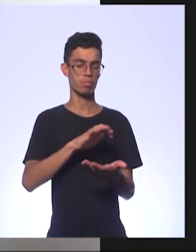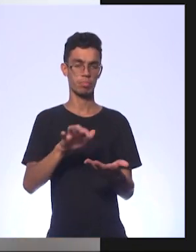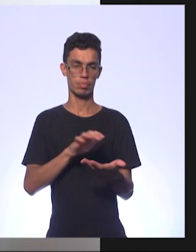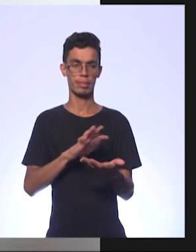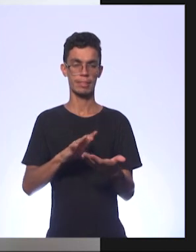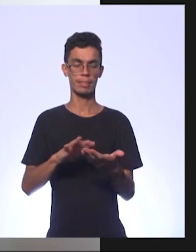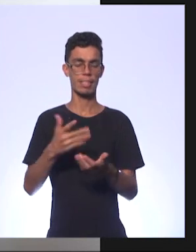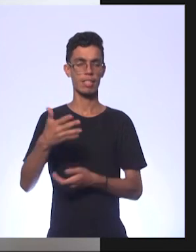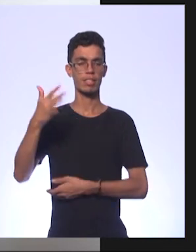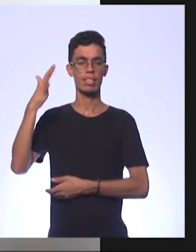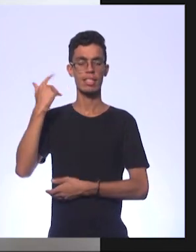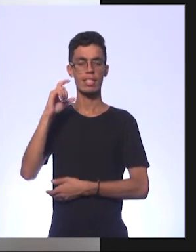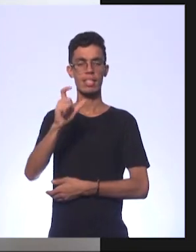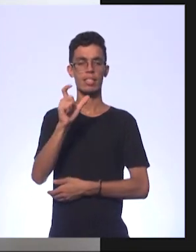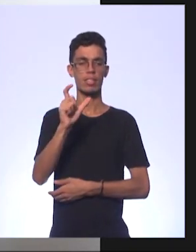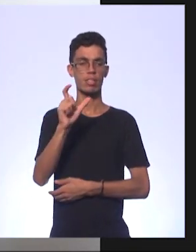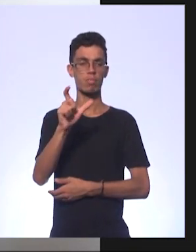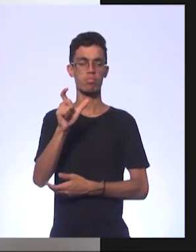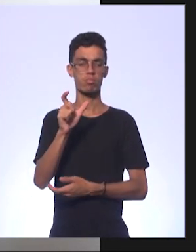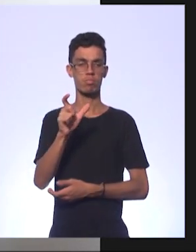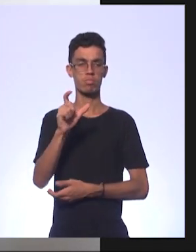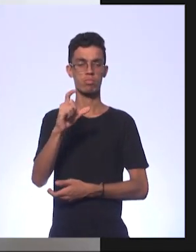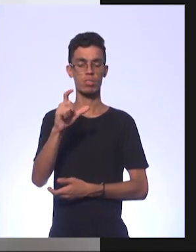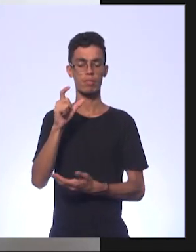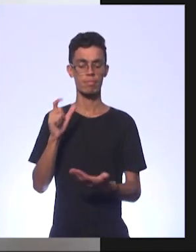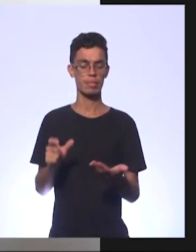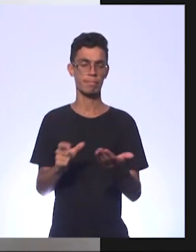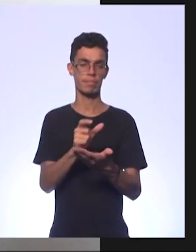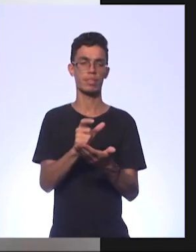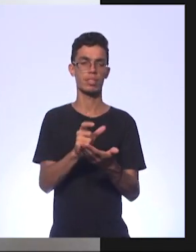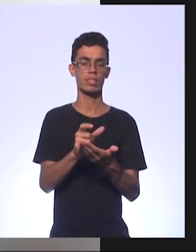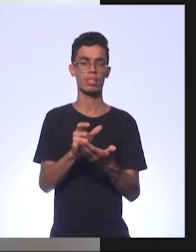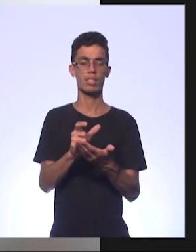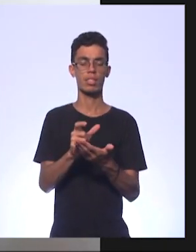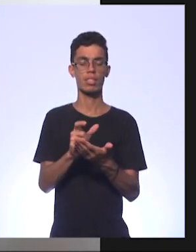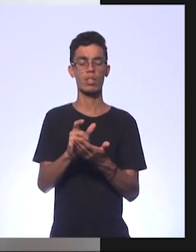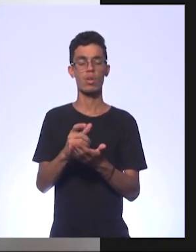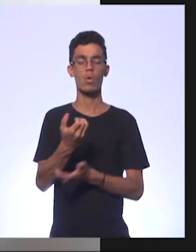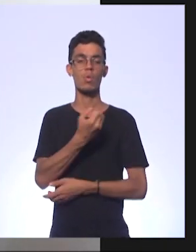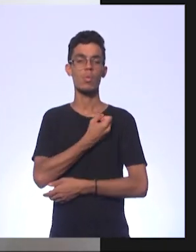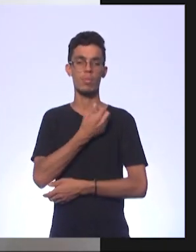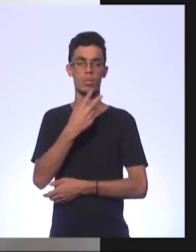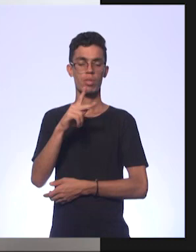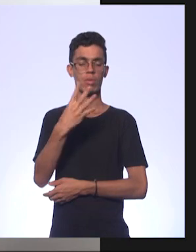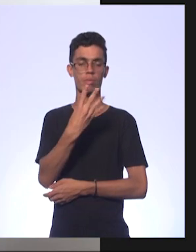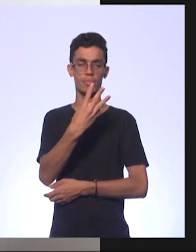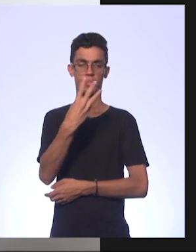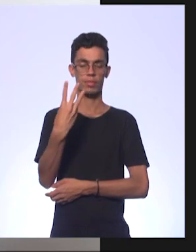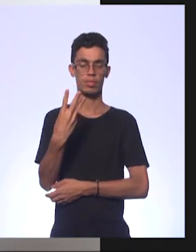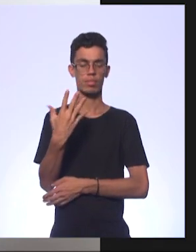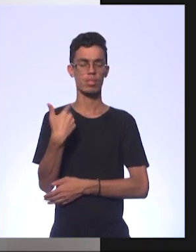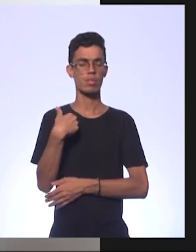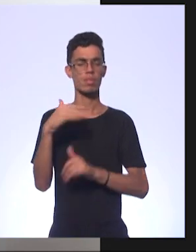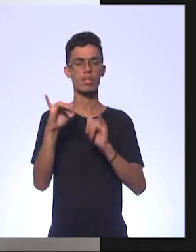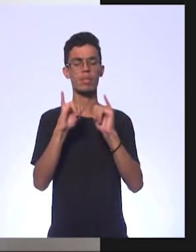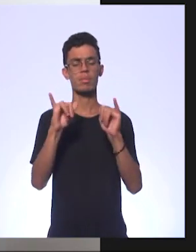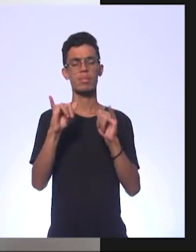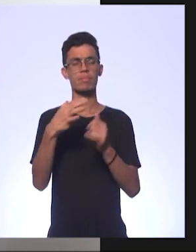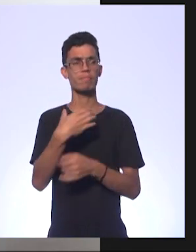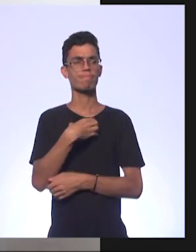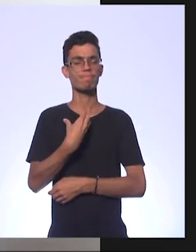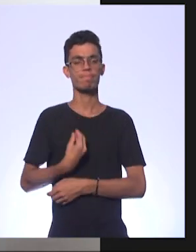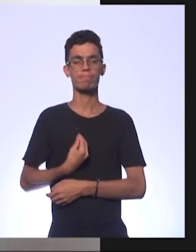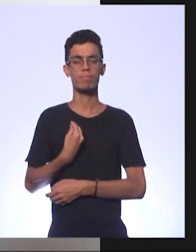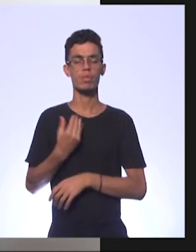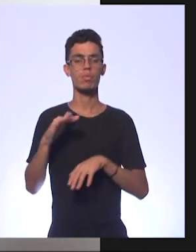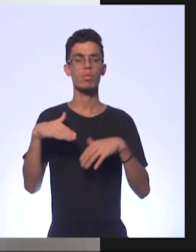na época era de cartão, ele leu o meu cartão, falou, menino, o seu número é 43. Eu falei, mas e o sentido da minha